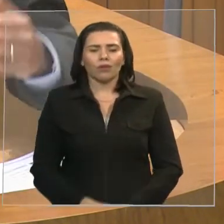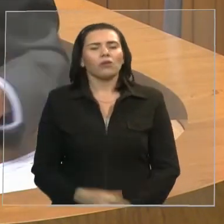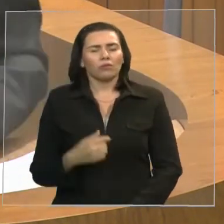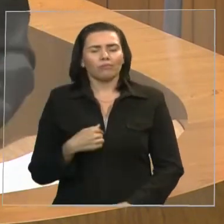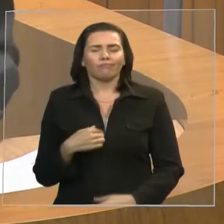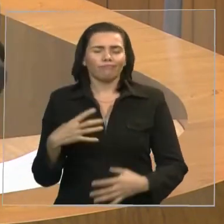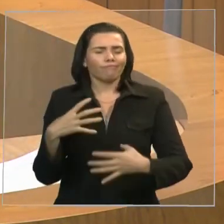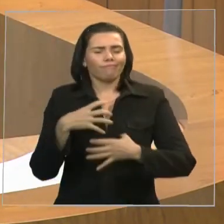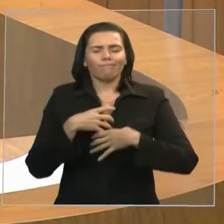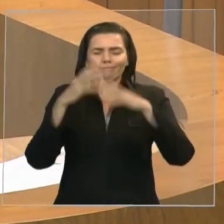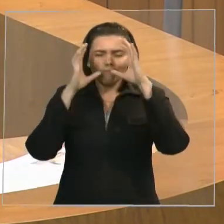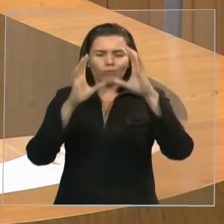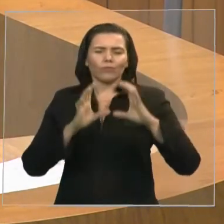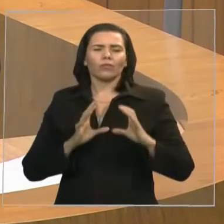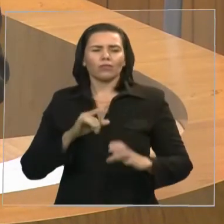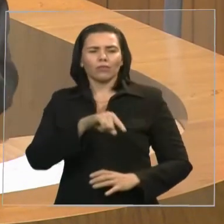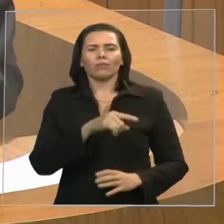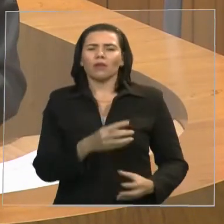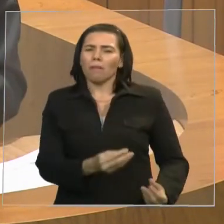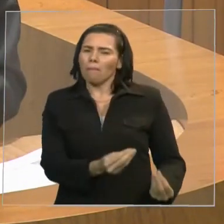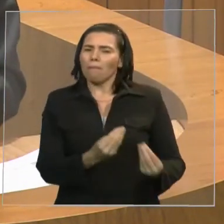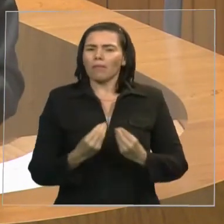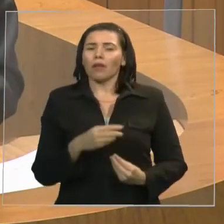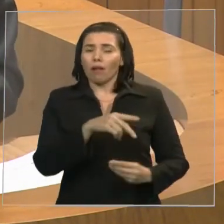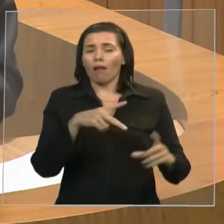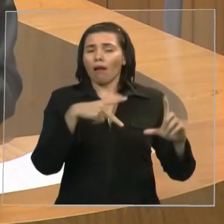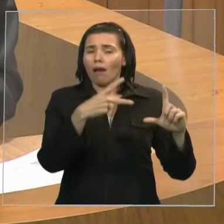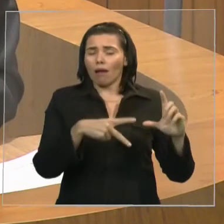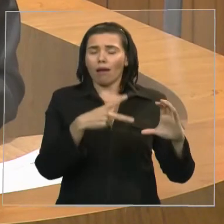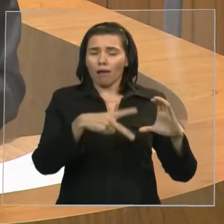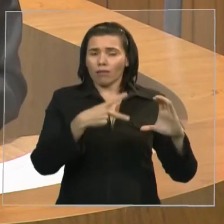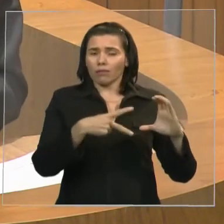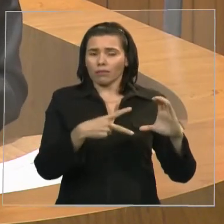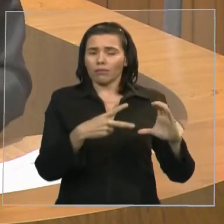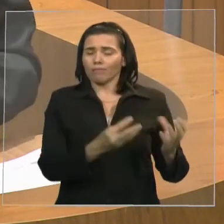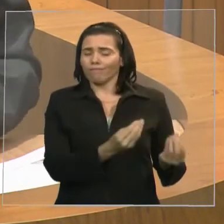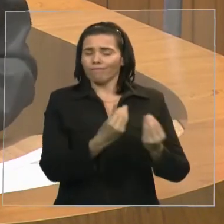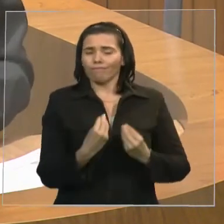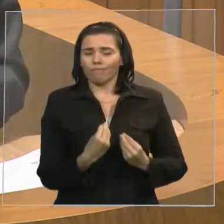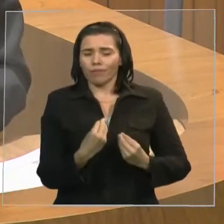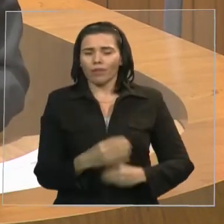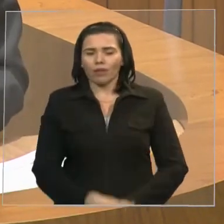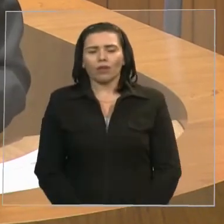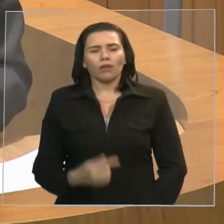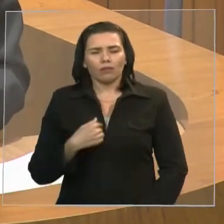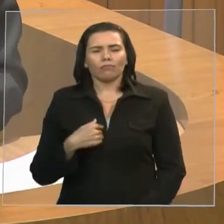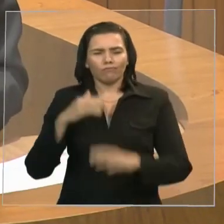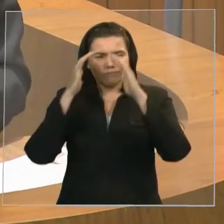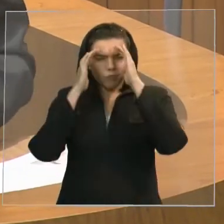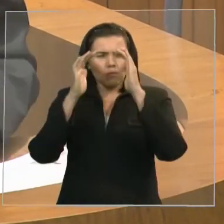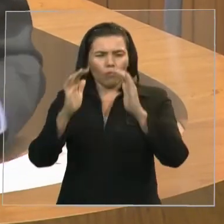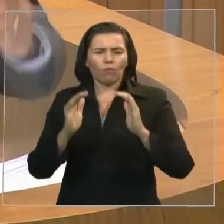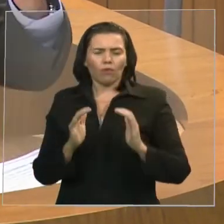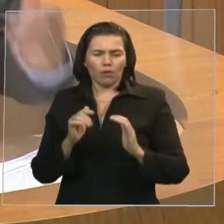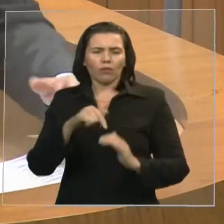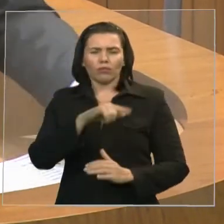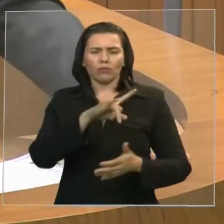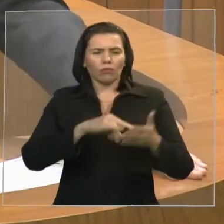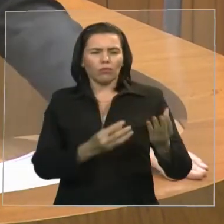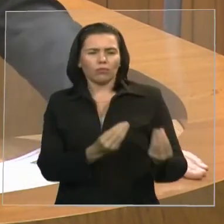honraria concedida a mim. E tenho certeza que não só irei honrar hoje, mas para o resto da minha vida,